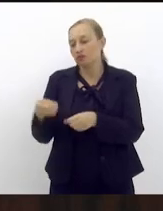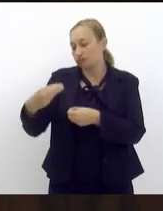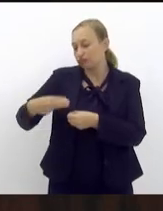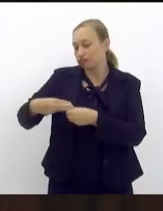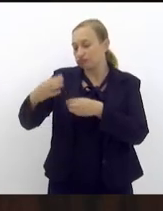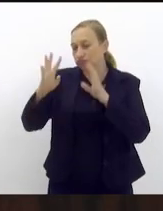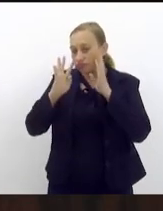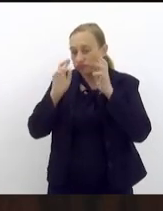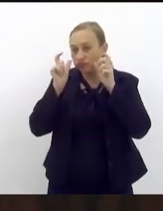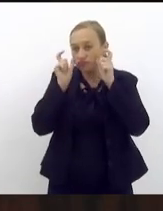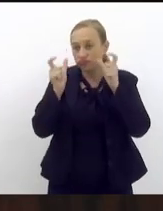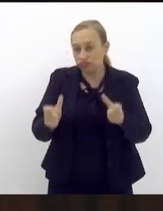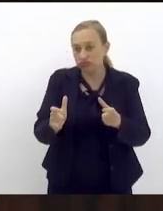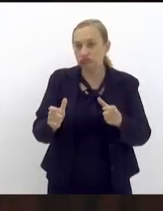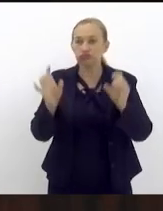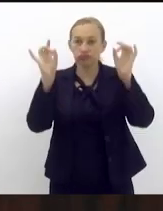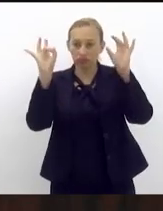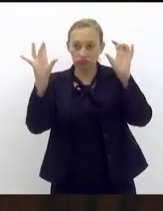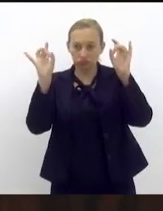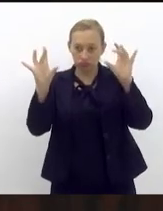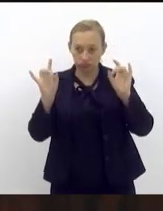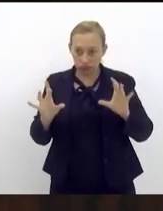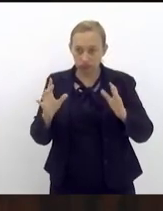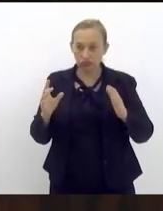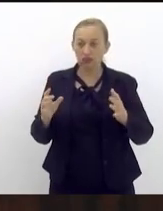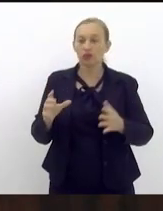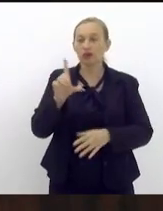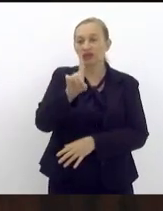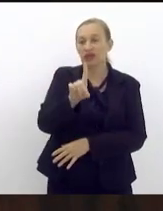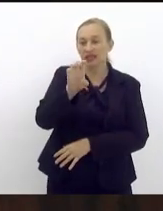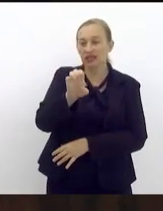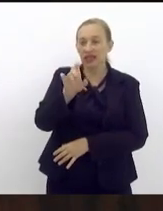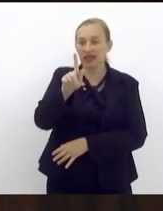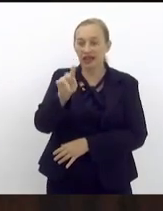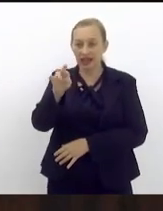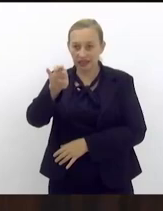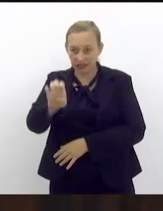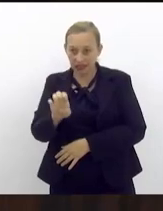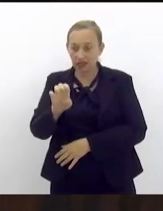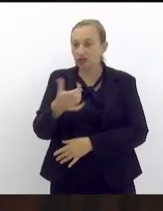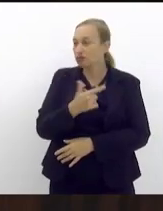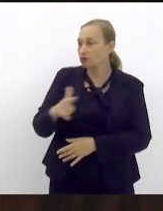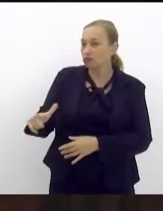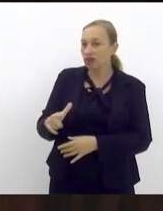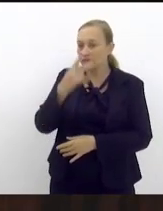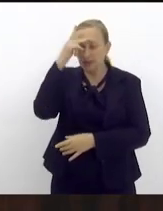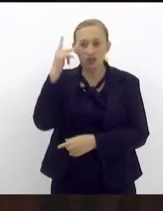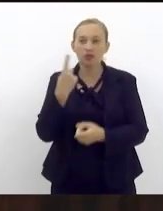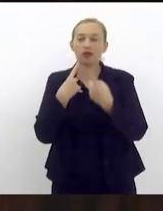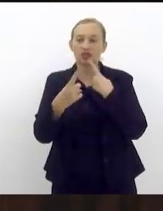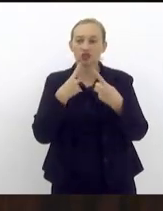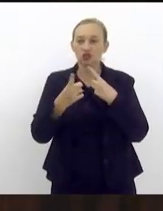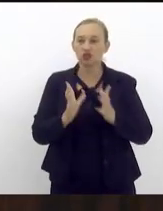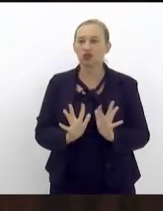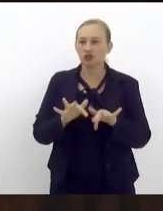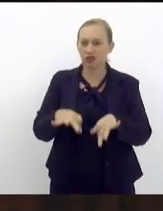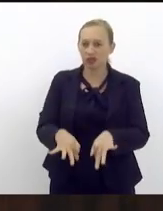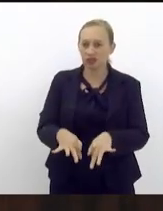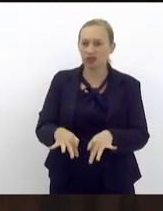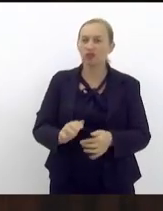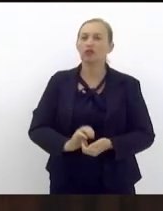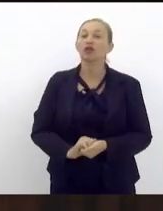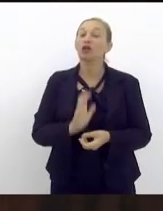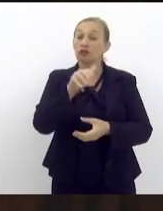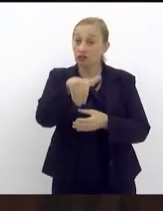atenção especial de uma especializada como adecade então não havendo mais Quem Queira discutir encerrada discussão